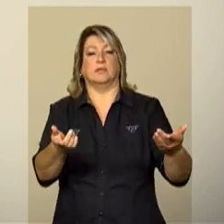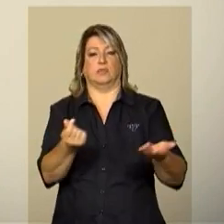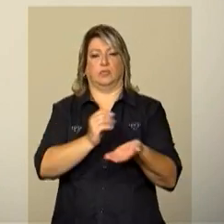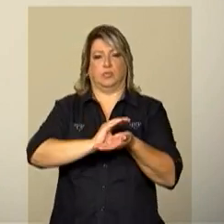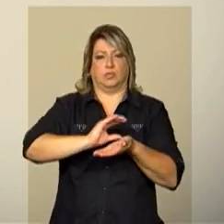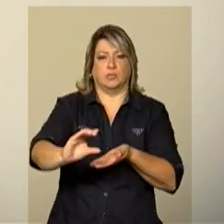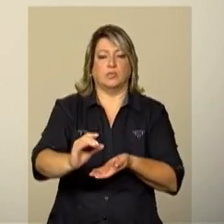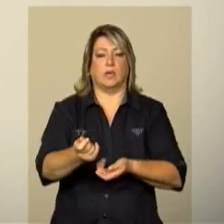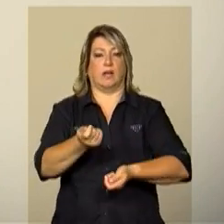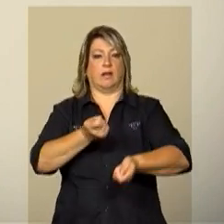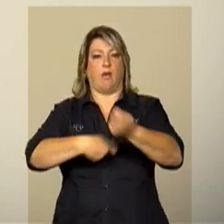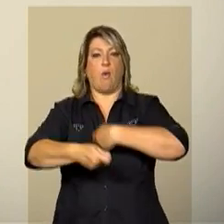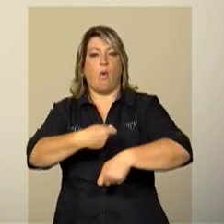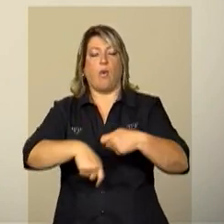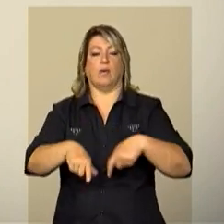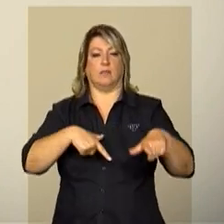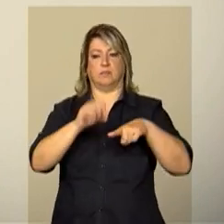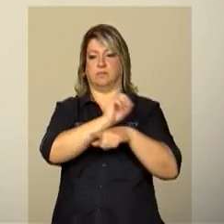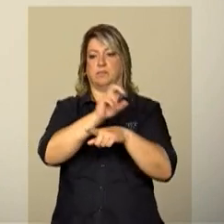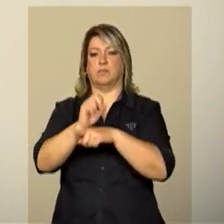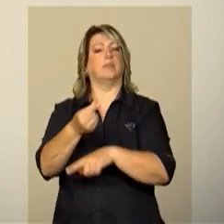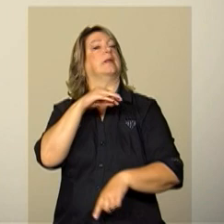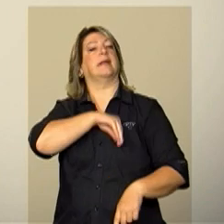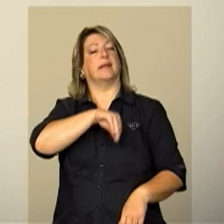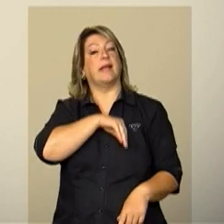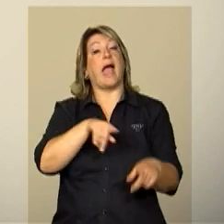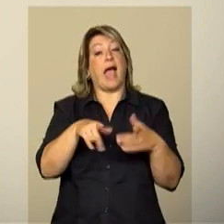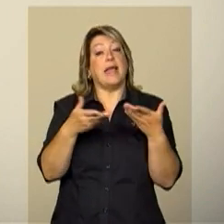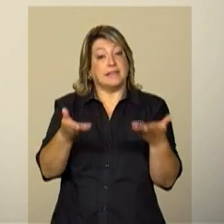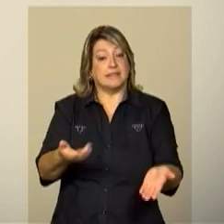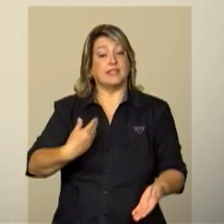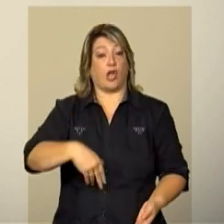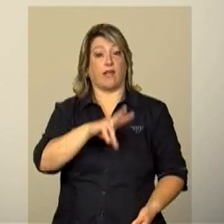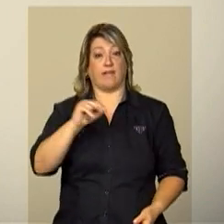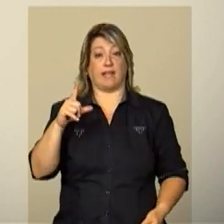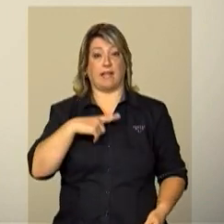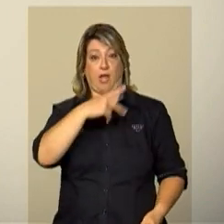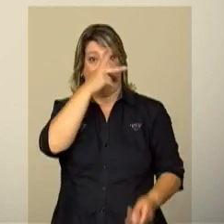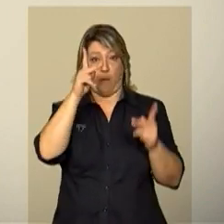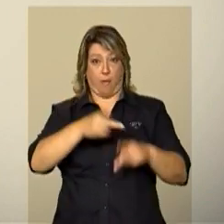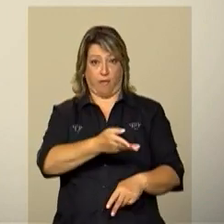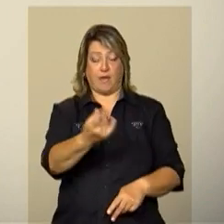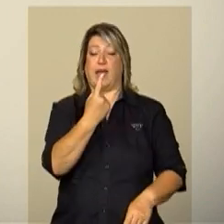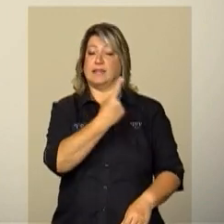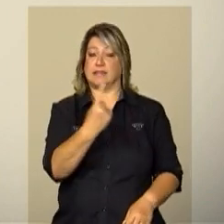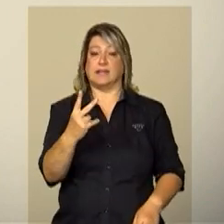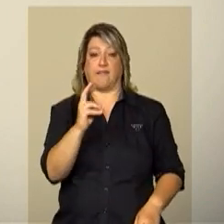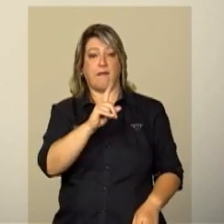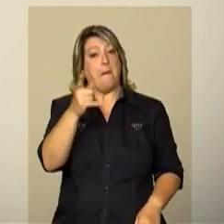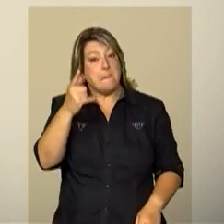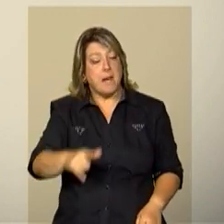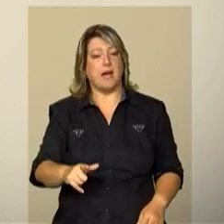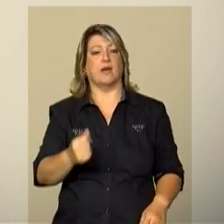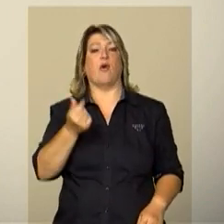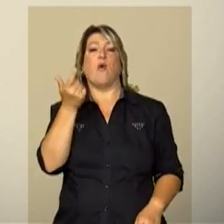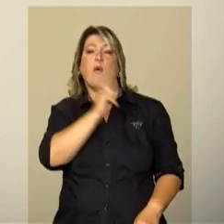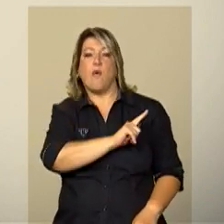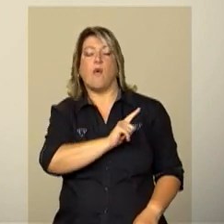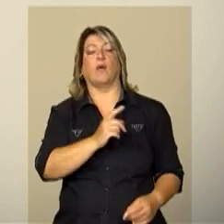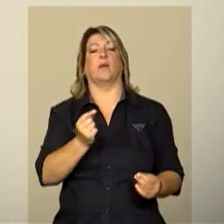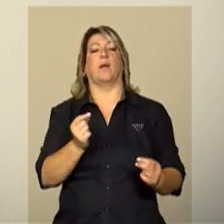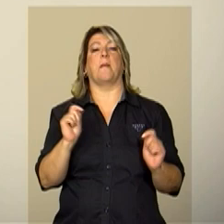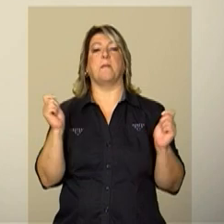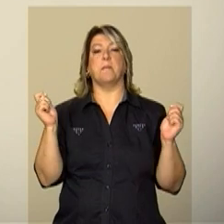investimento emprego e renda e assim nós vamos ter uma população que cada vez mais vai consumir